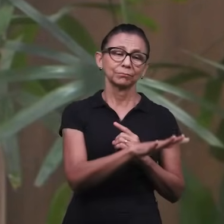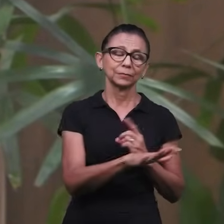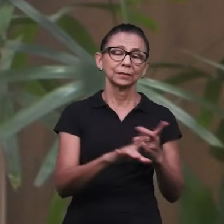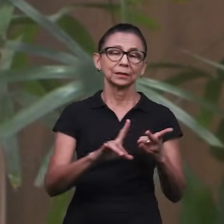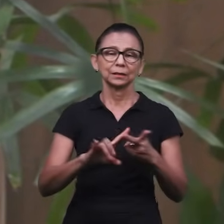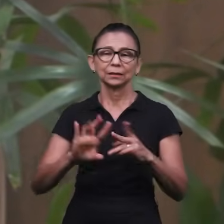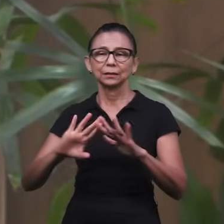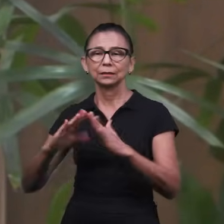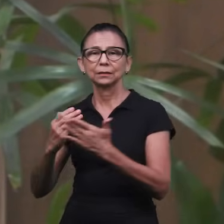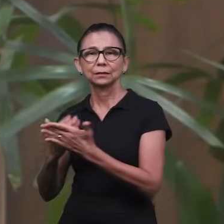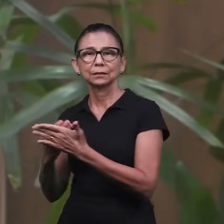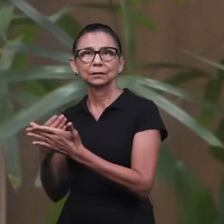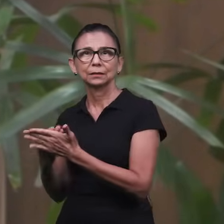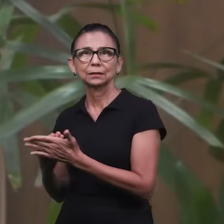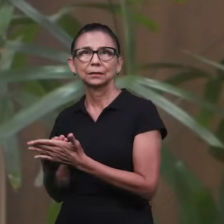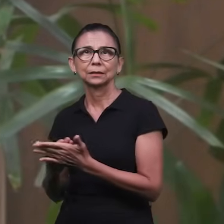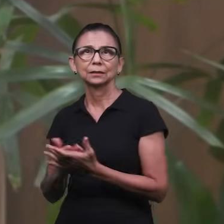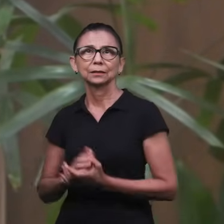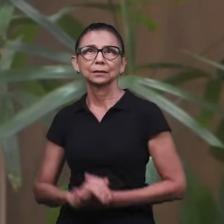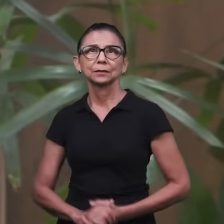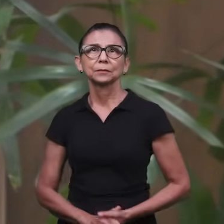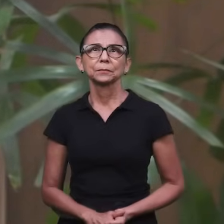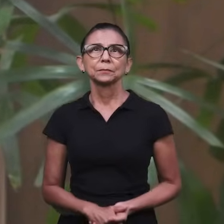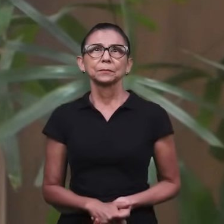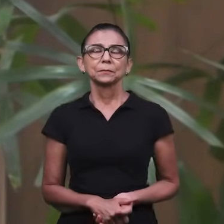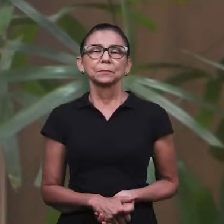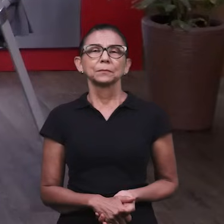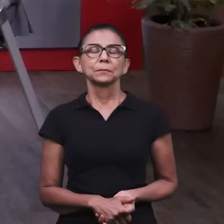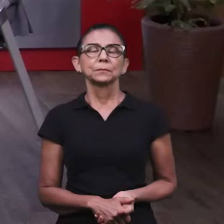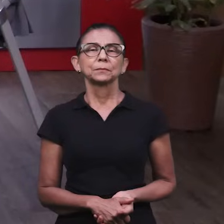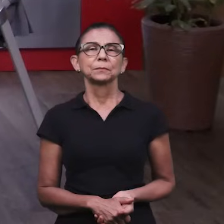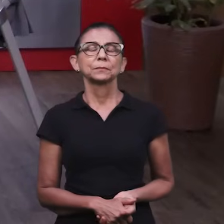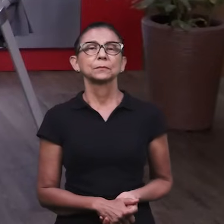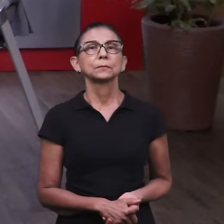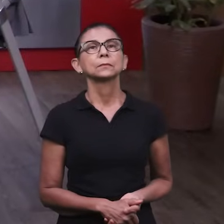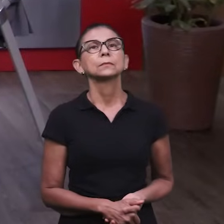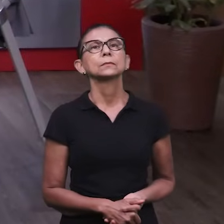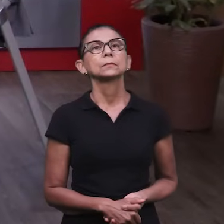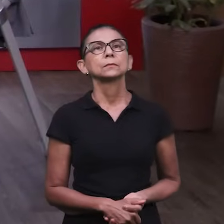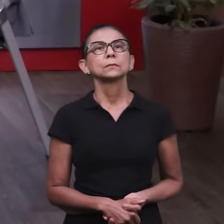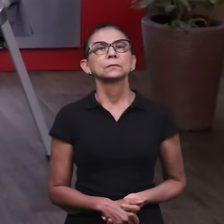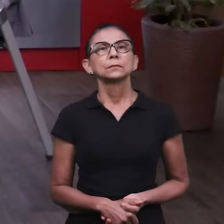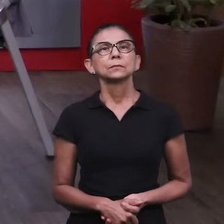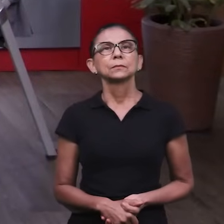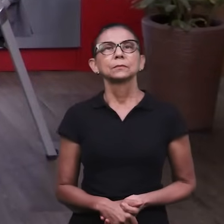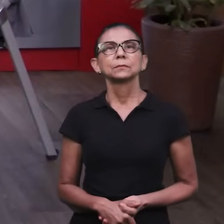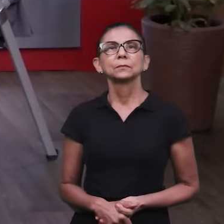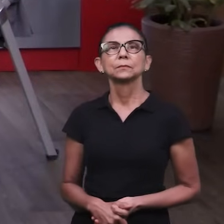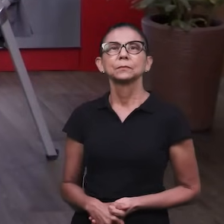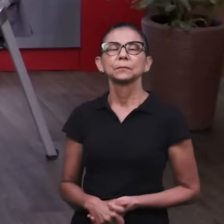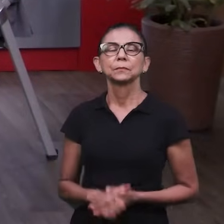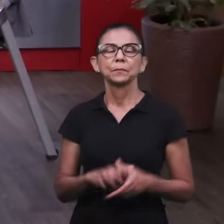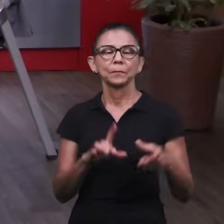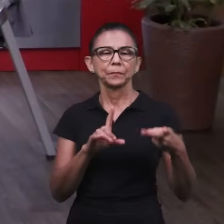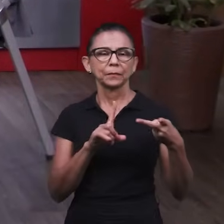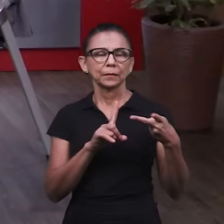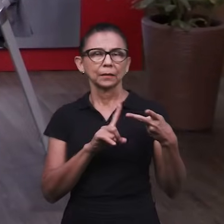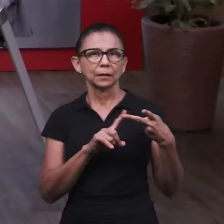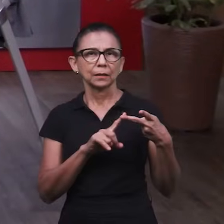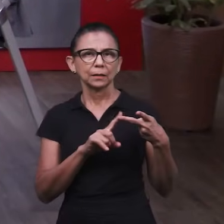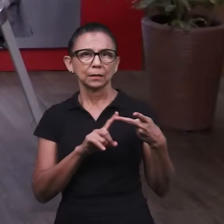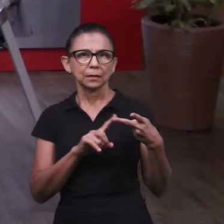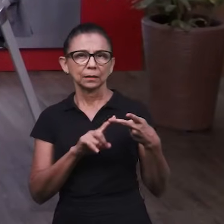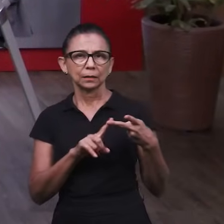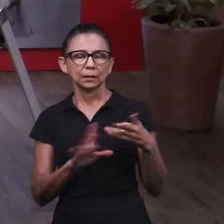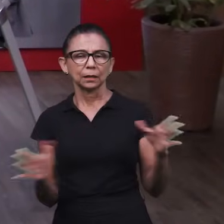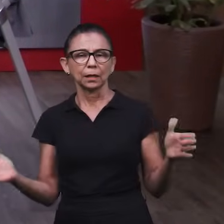sua independência, um desenvolvimento comum. O meu mais velho foi diagnosticado, né? O TEA, o transtorno